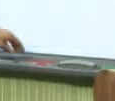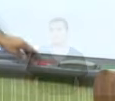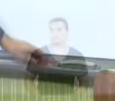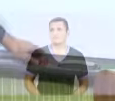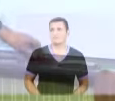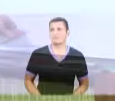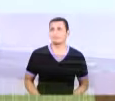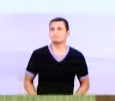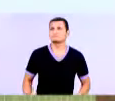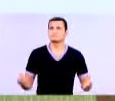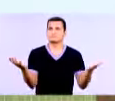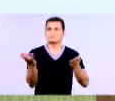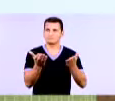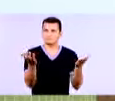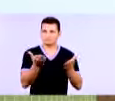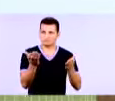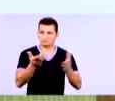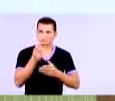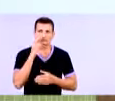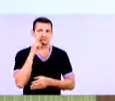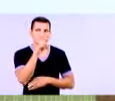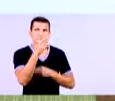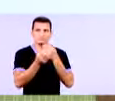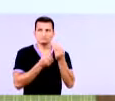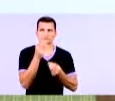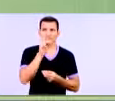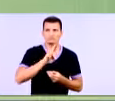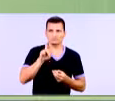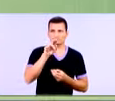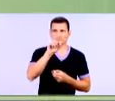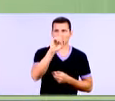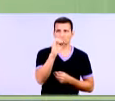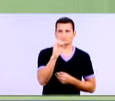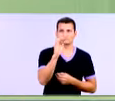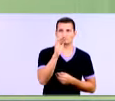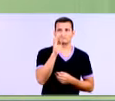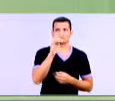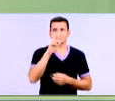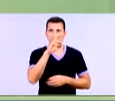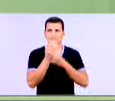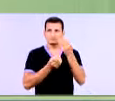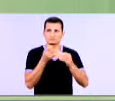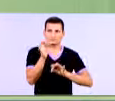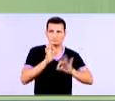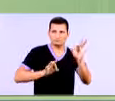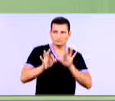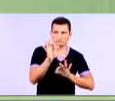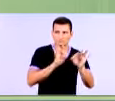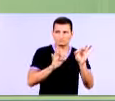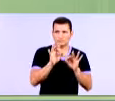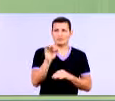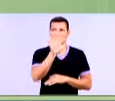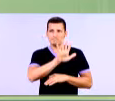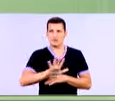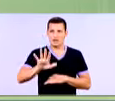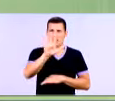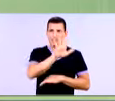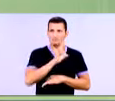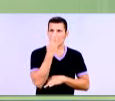vimos então o uso do software GIMP para a manipulação de imagem